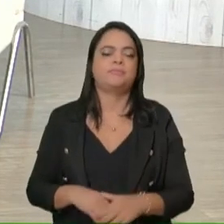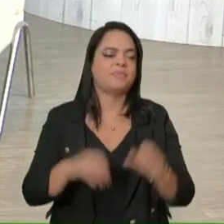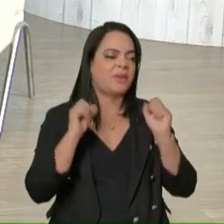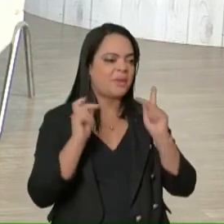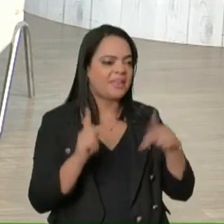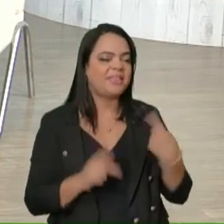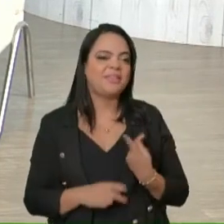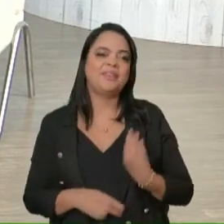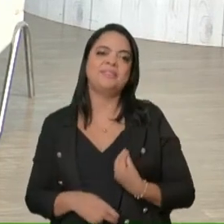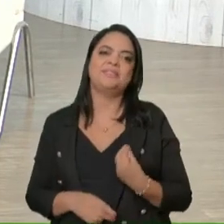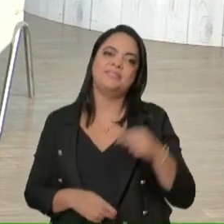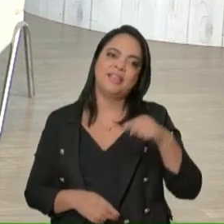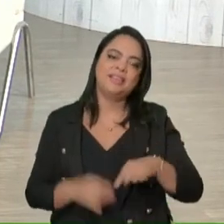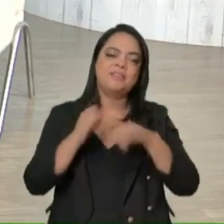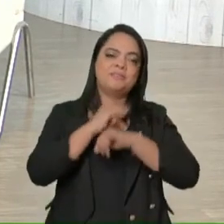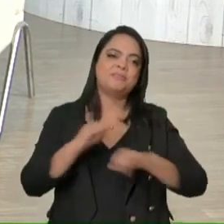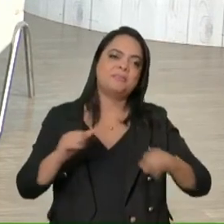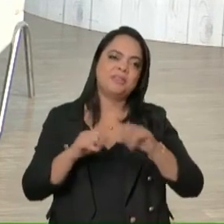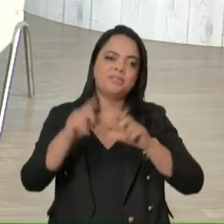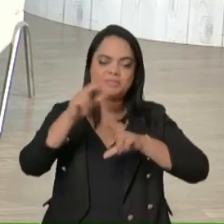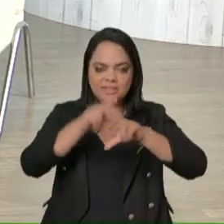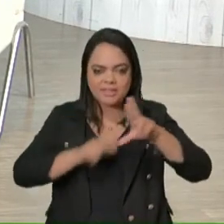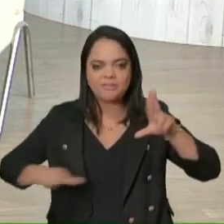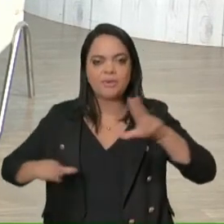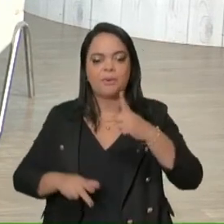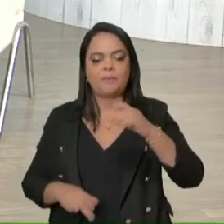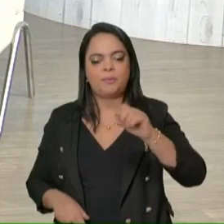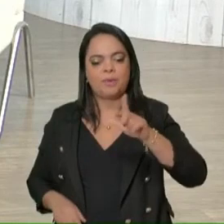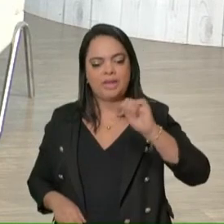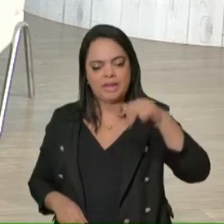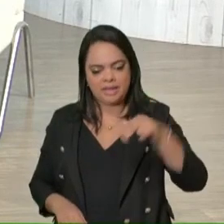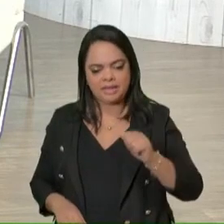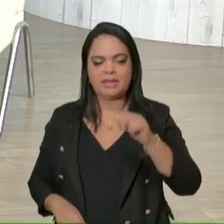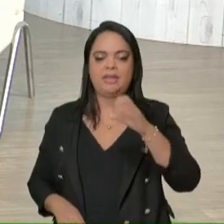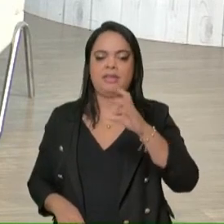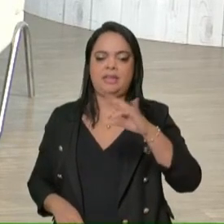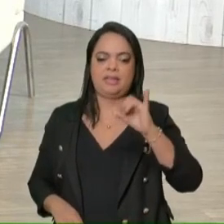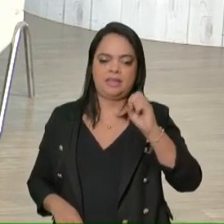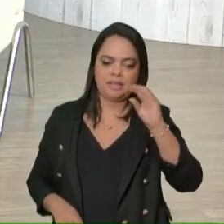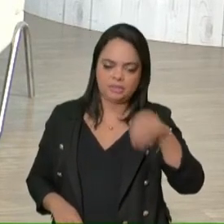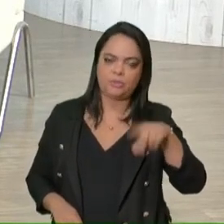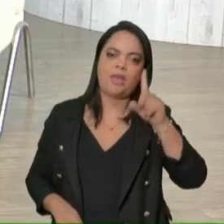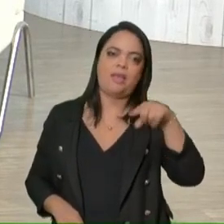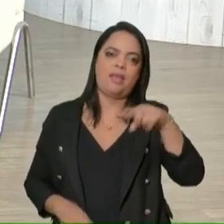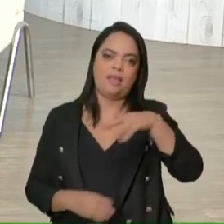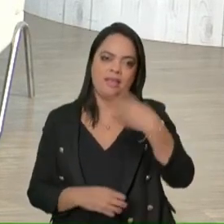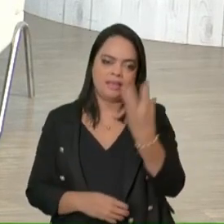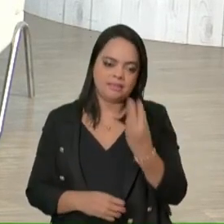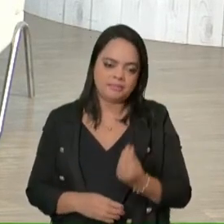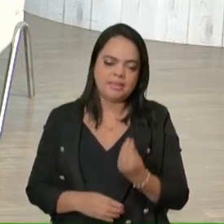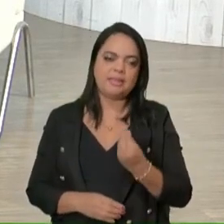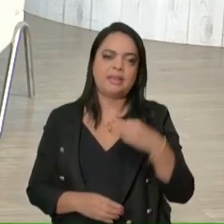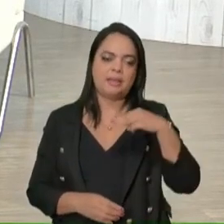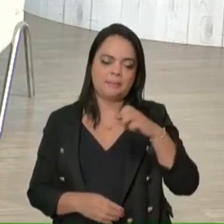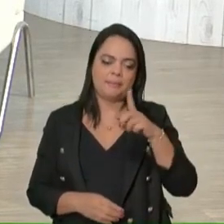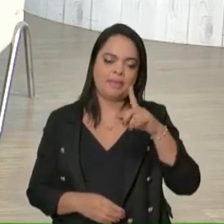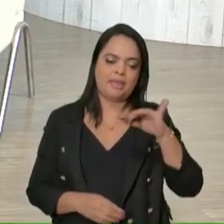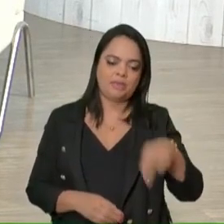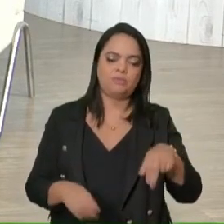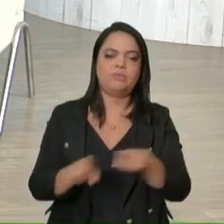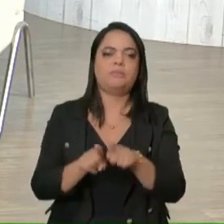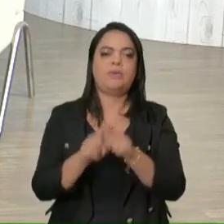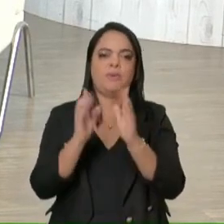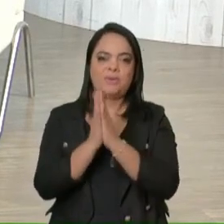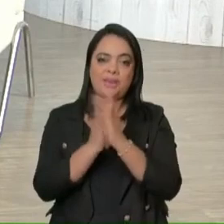gente recebeu aqui no Informativo TVU Poliana Cristo Diniz, que é espírita, médium e também oradora espírita,